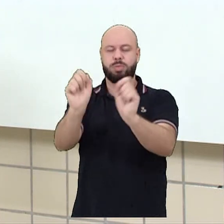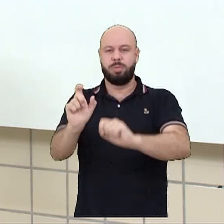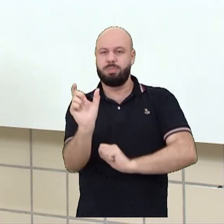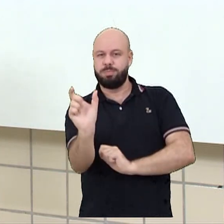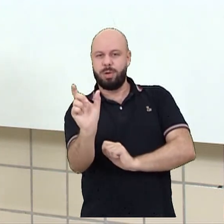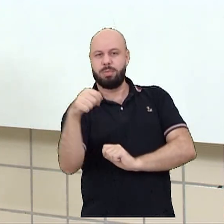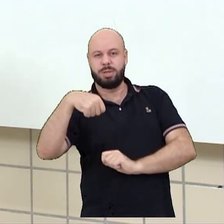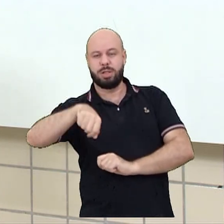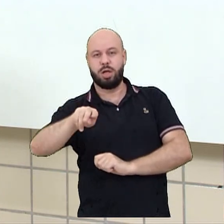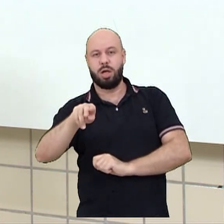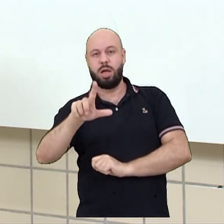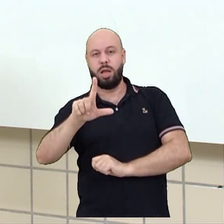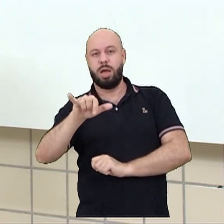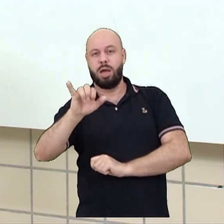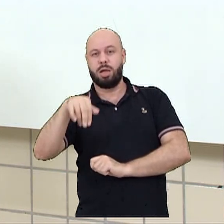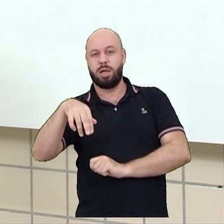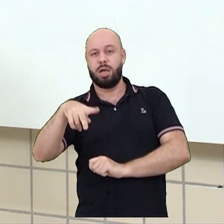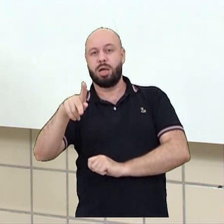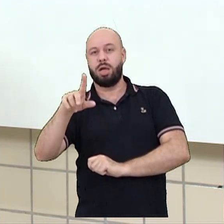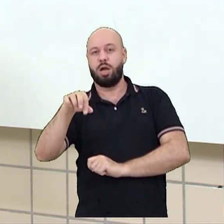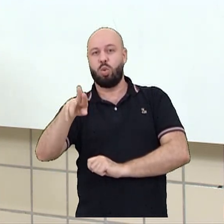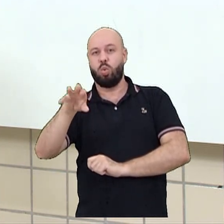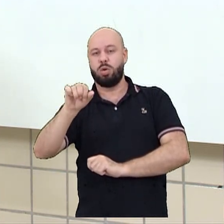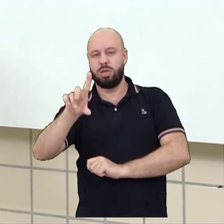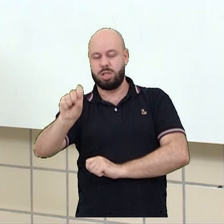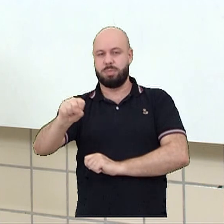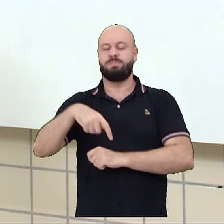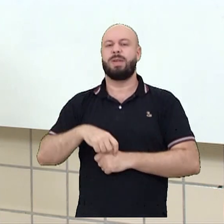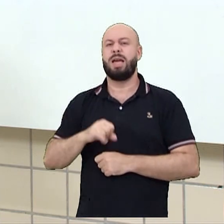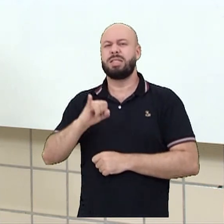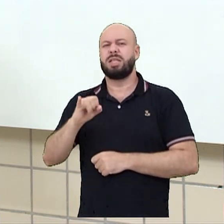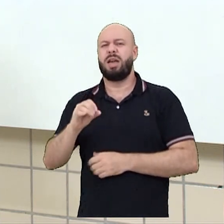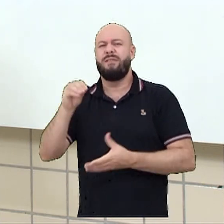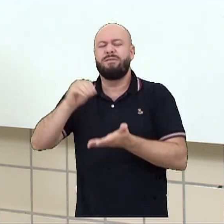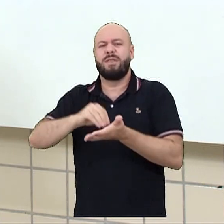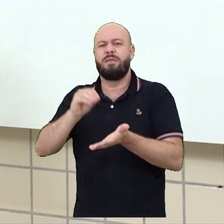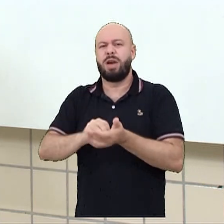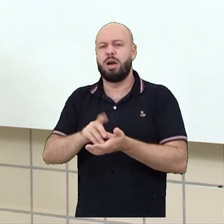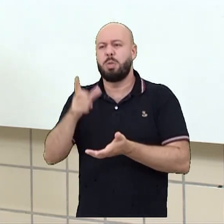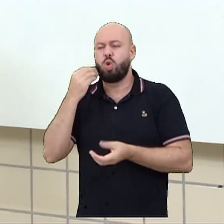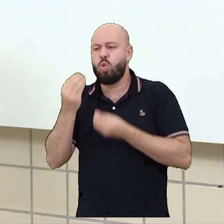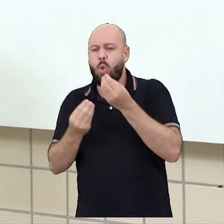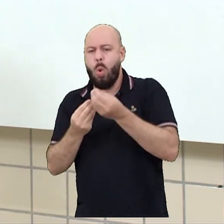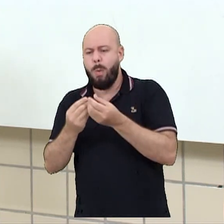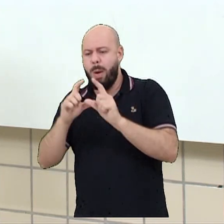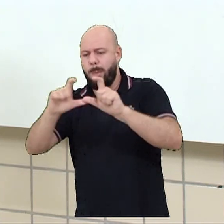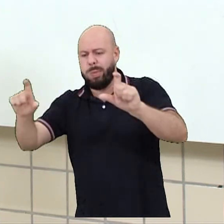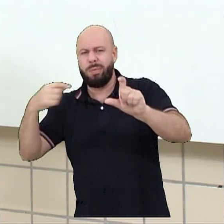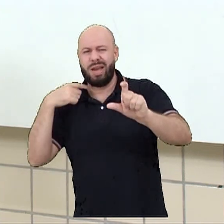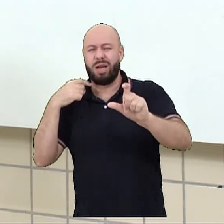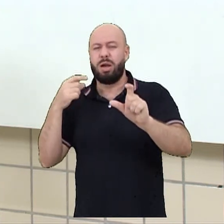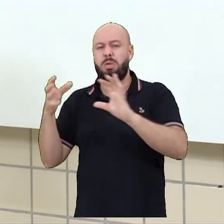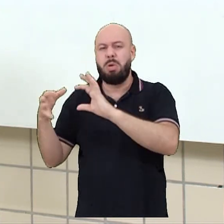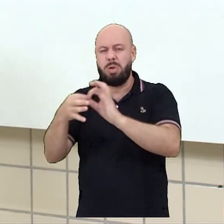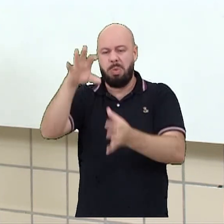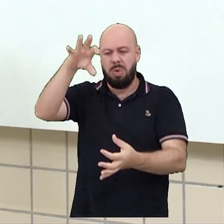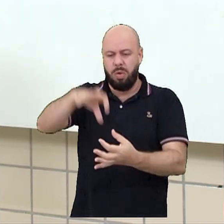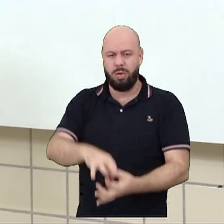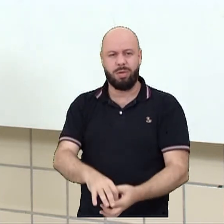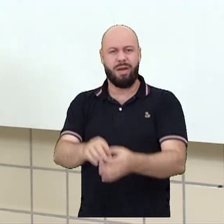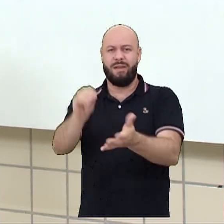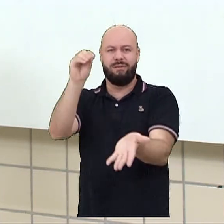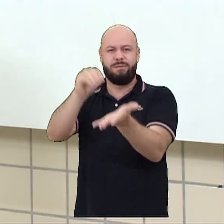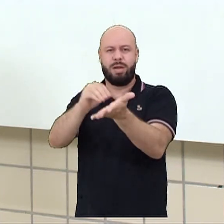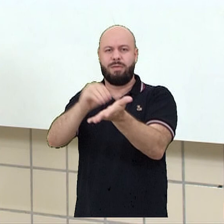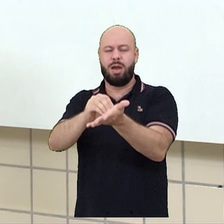texto que não possui conectivo, uma oração sem conectivo, você não consegue expressar com coesão e coerência